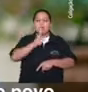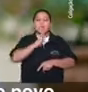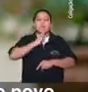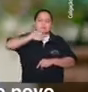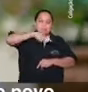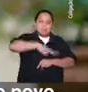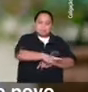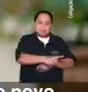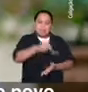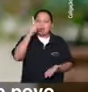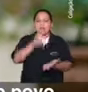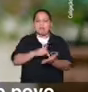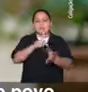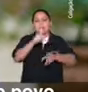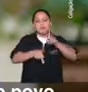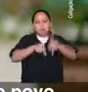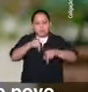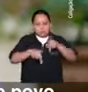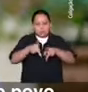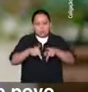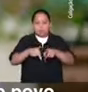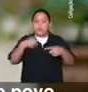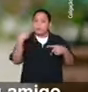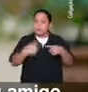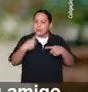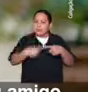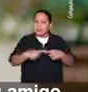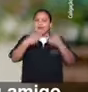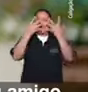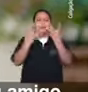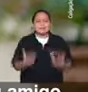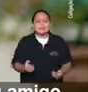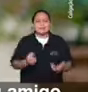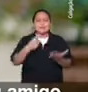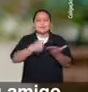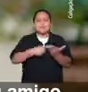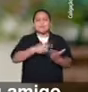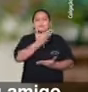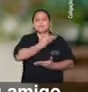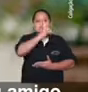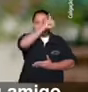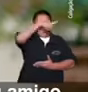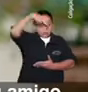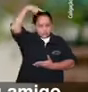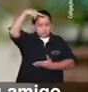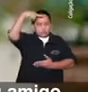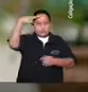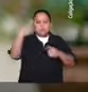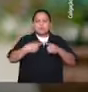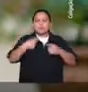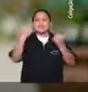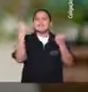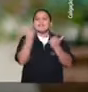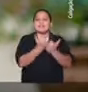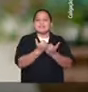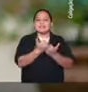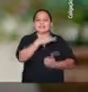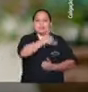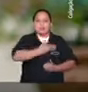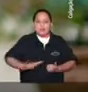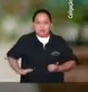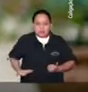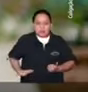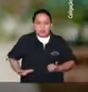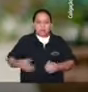estado e conheço com profundidade a realidade do nosso povo. E é por essa razão que eu aceitei o convite do meu amigo Wilson Lima para